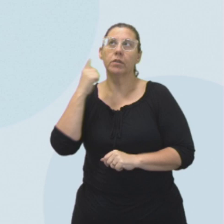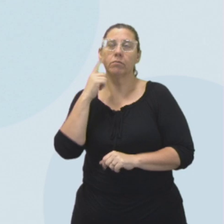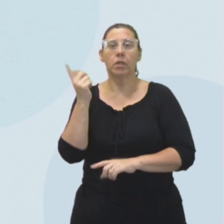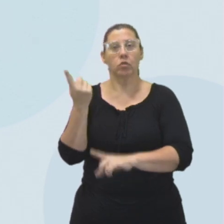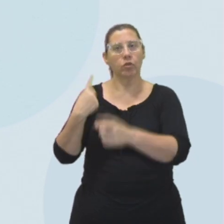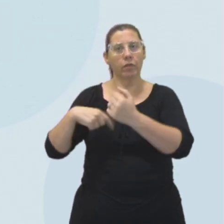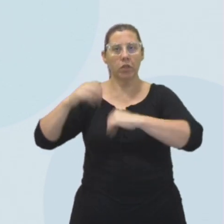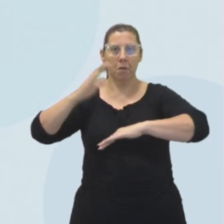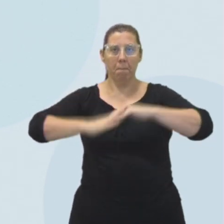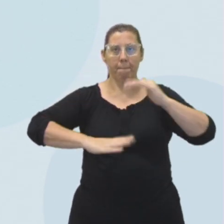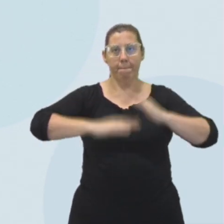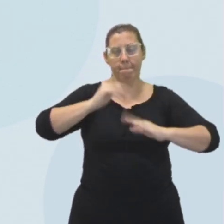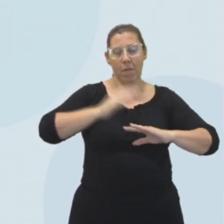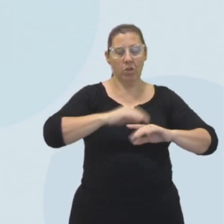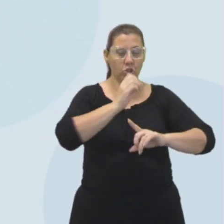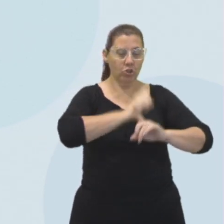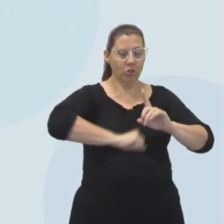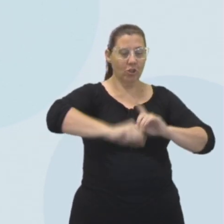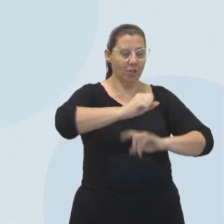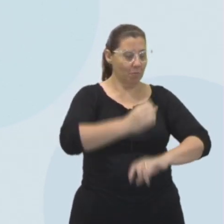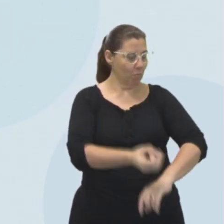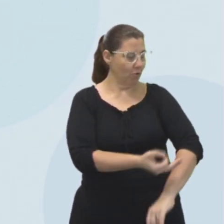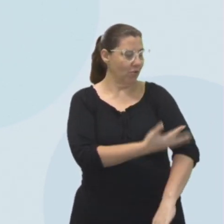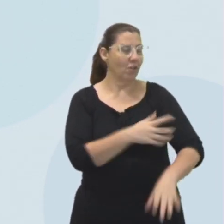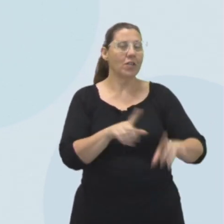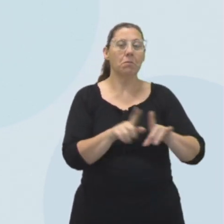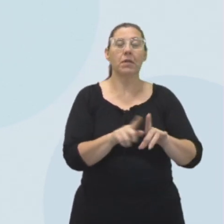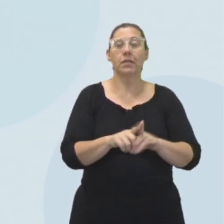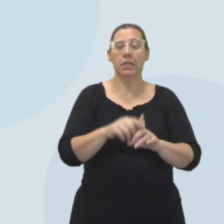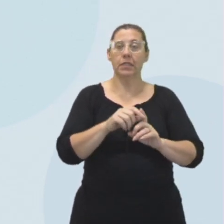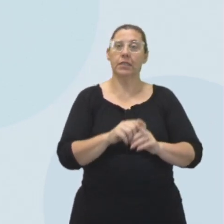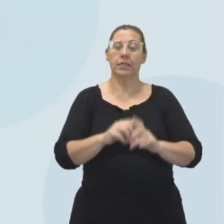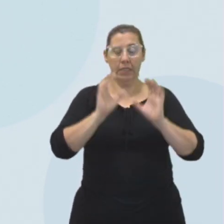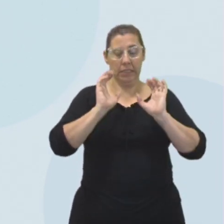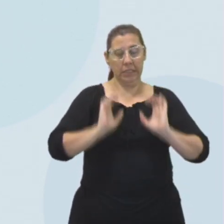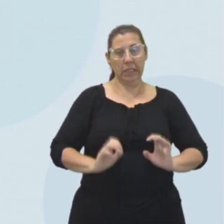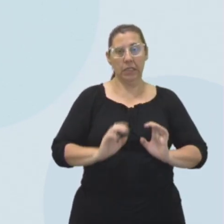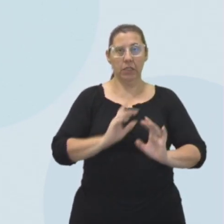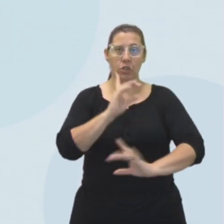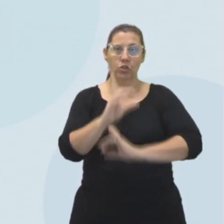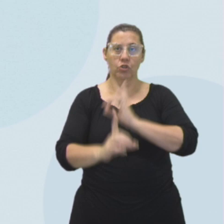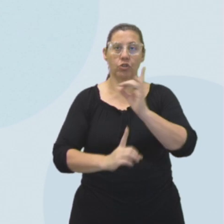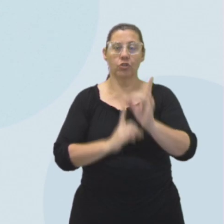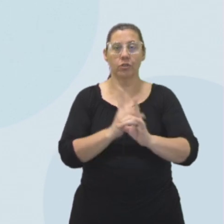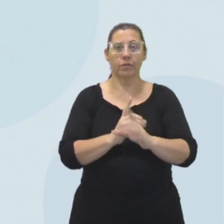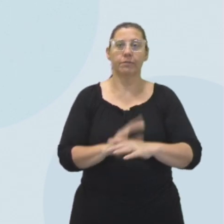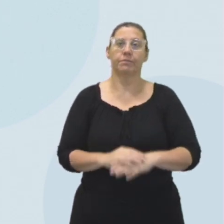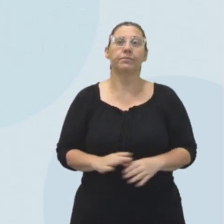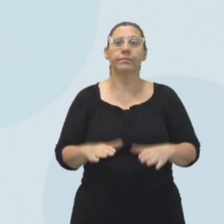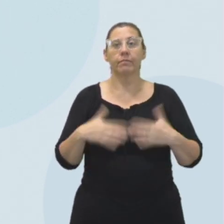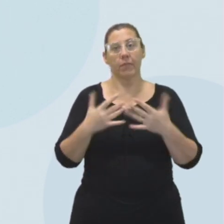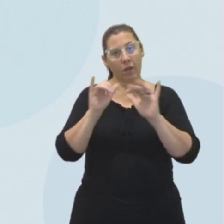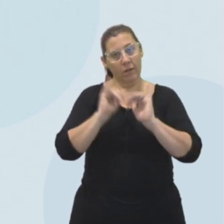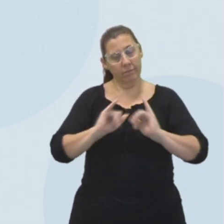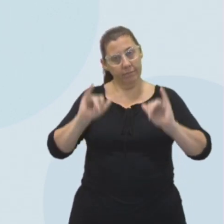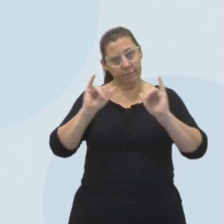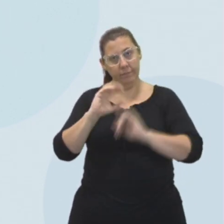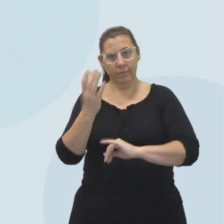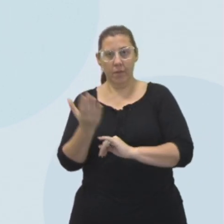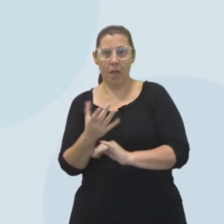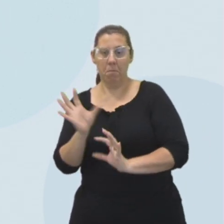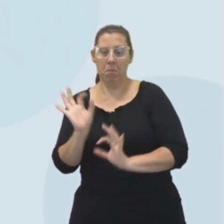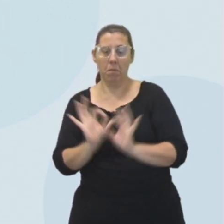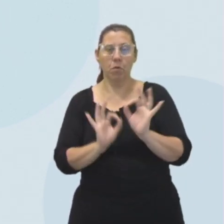de habilidades socioemocionais e a cidadania digital, que a Silene citou aqui. Então, a narrativa busca a produção